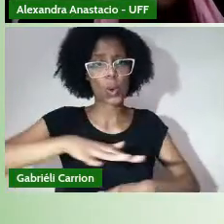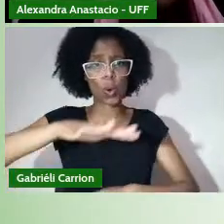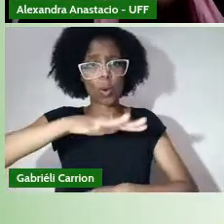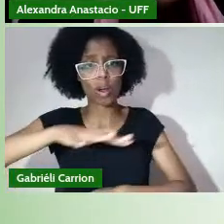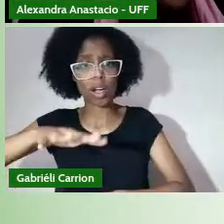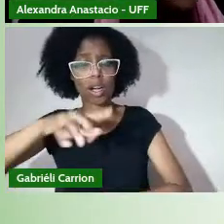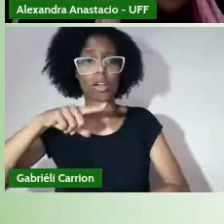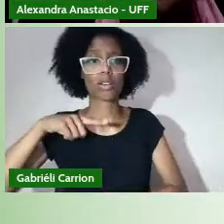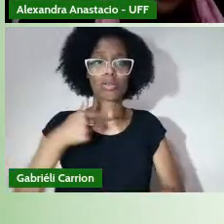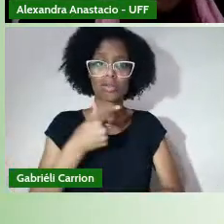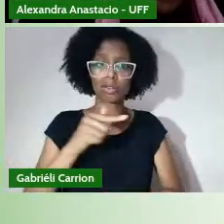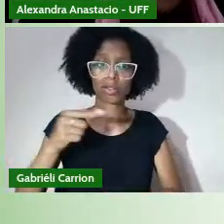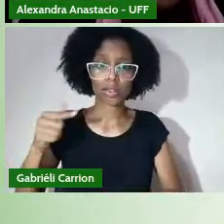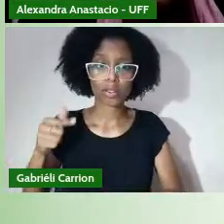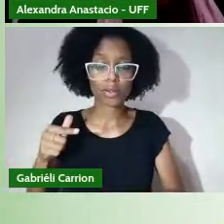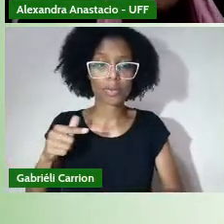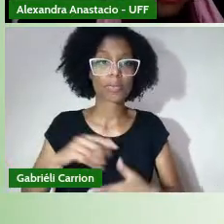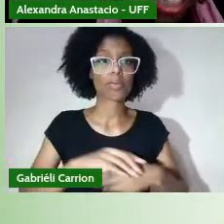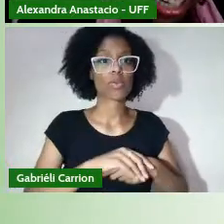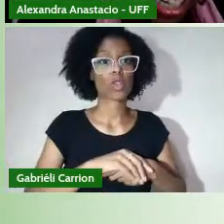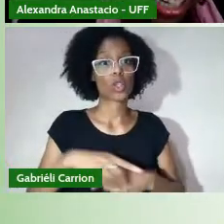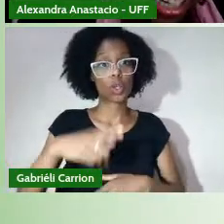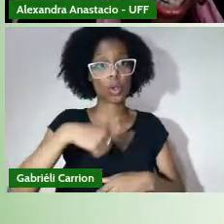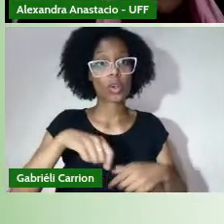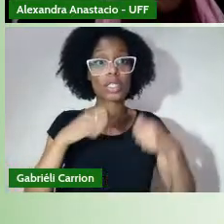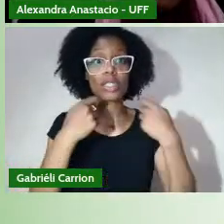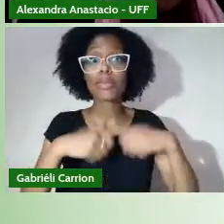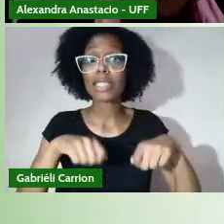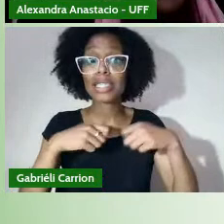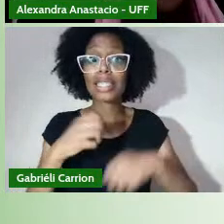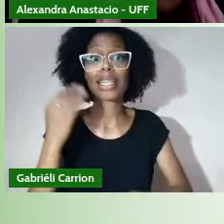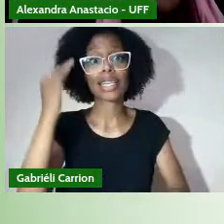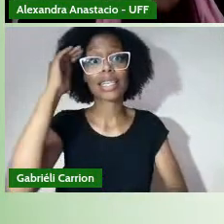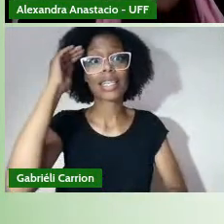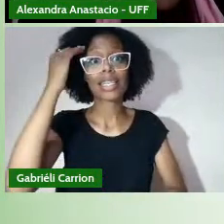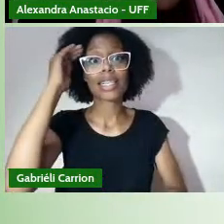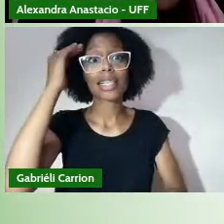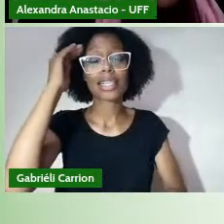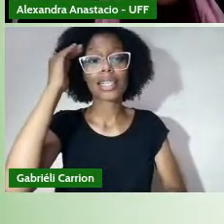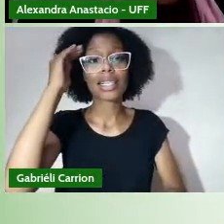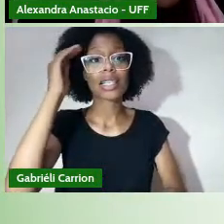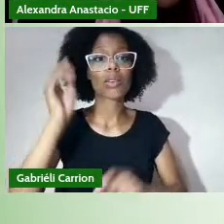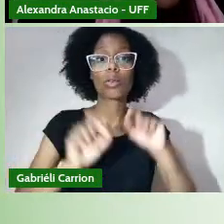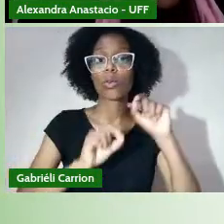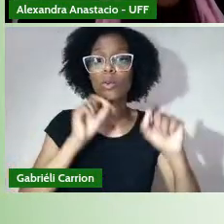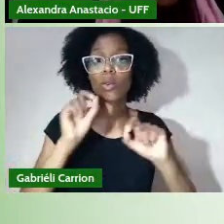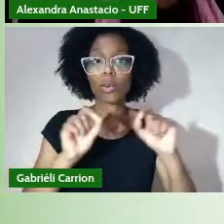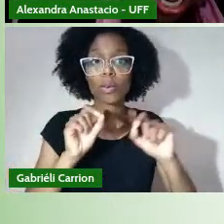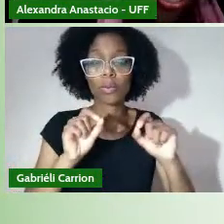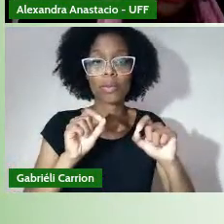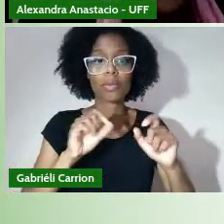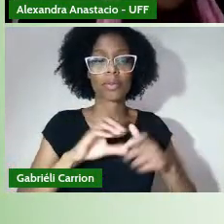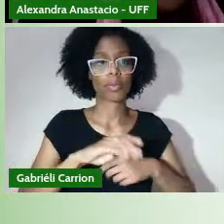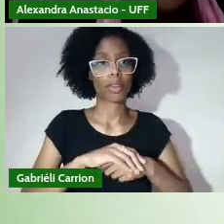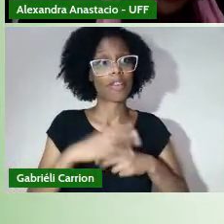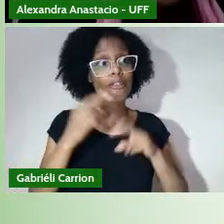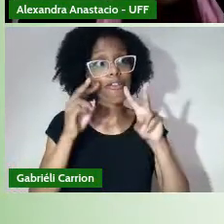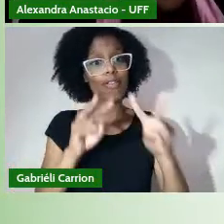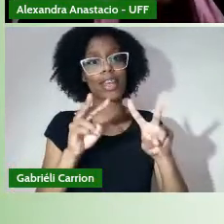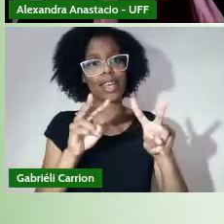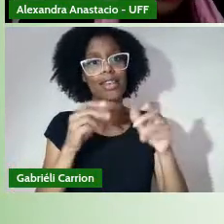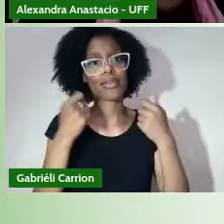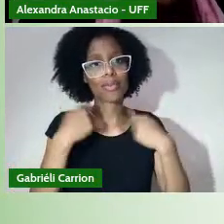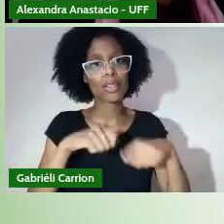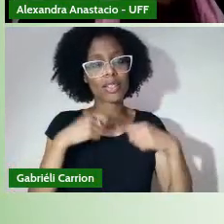nos espaços. E aí, necessariamente, para a gente entender como reverter, a gente precisa olhar com os